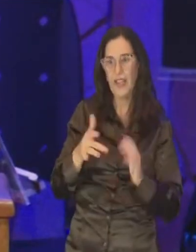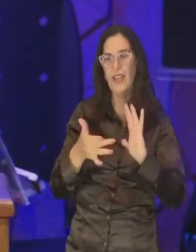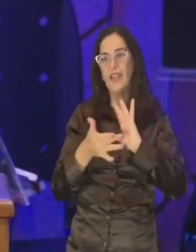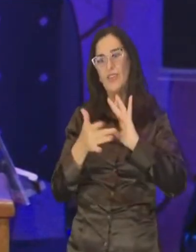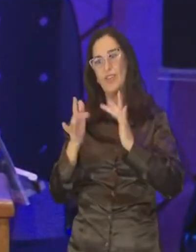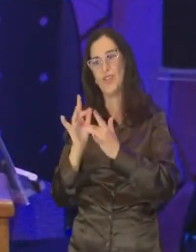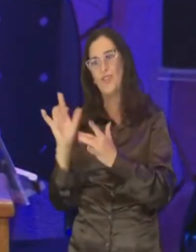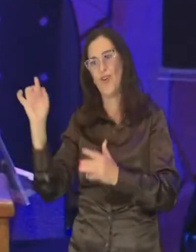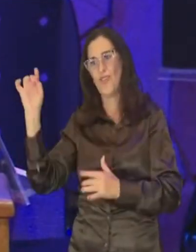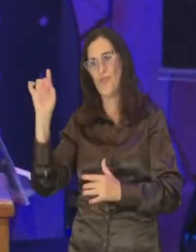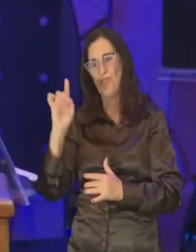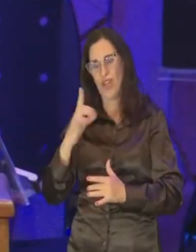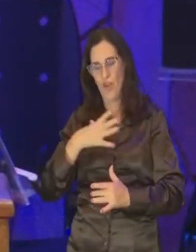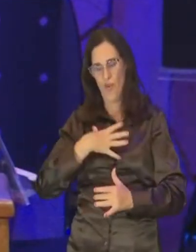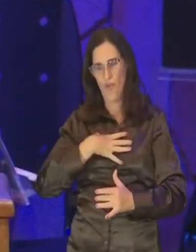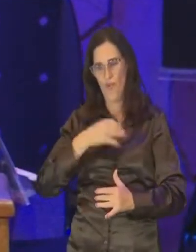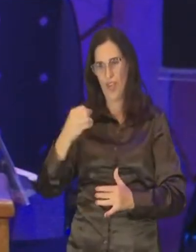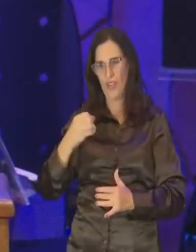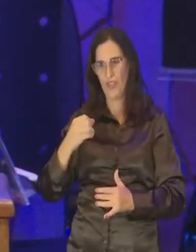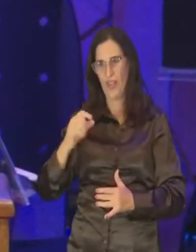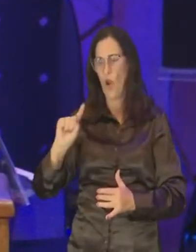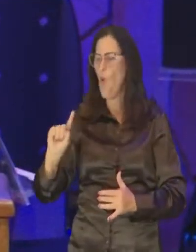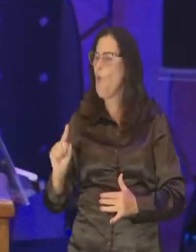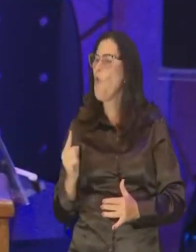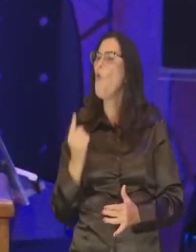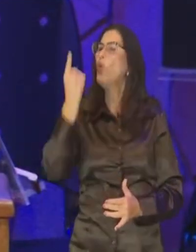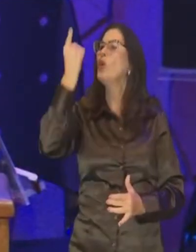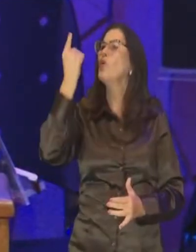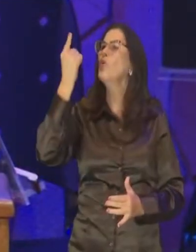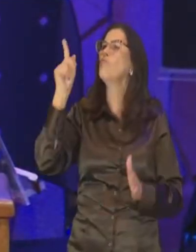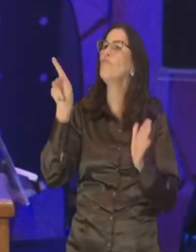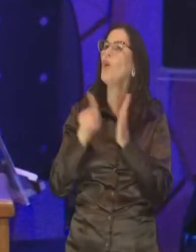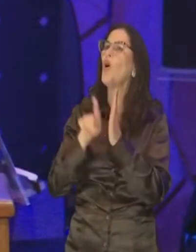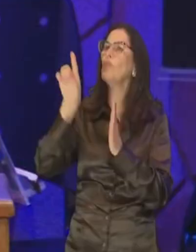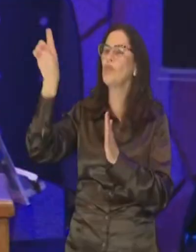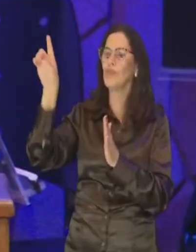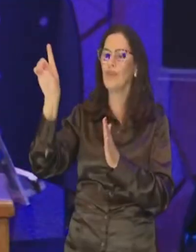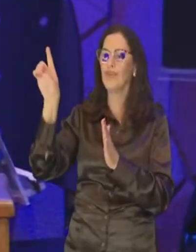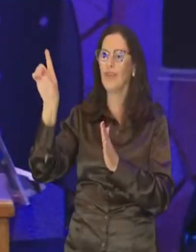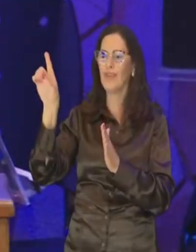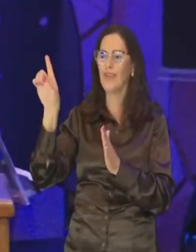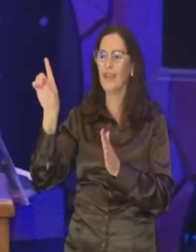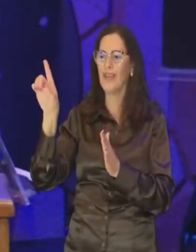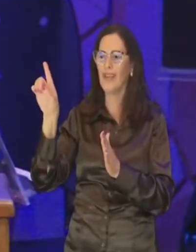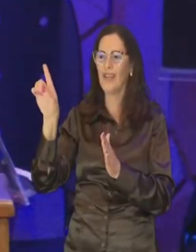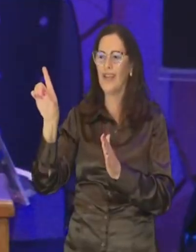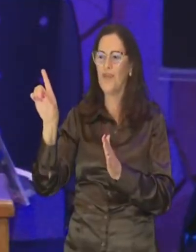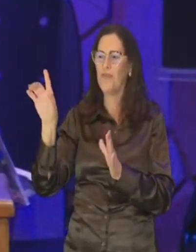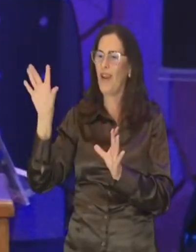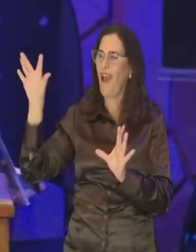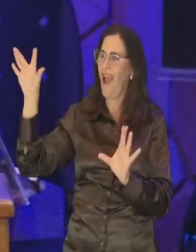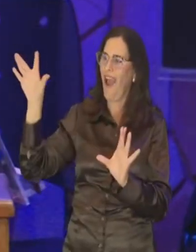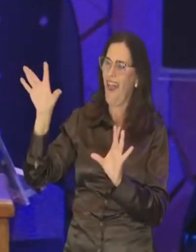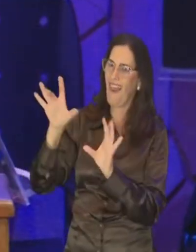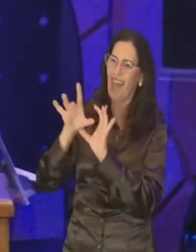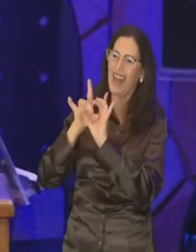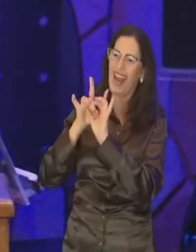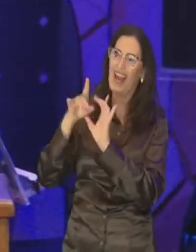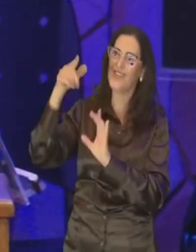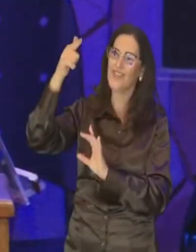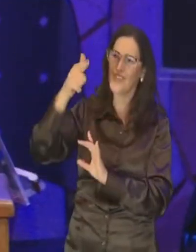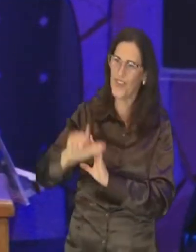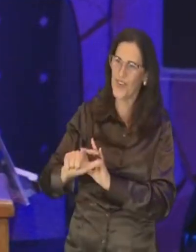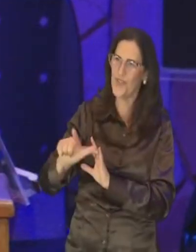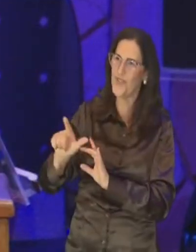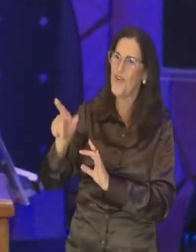Jesus veio como Filho unigênito de Deus para ser este elo novamente com o